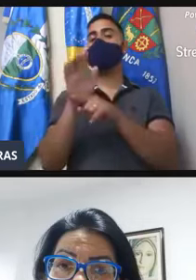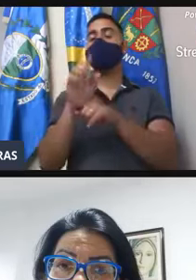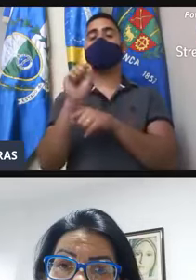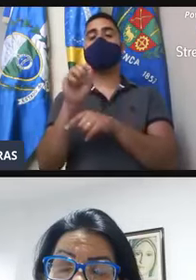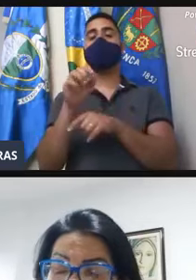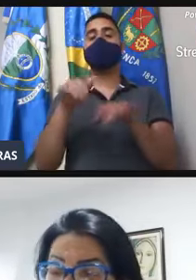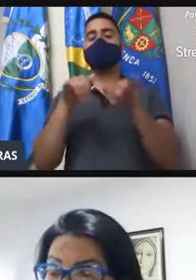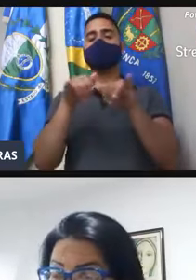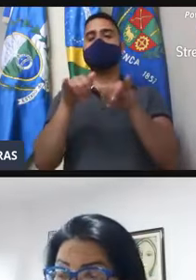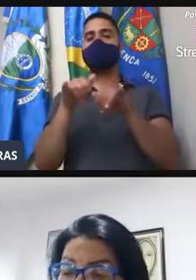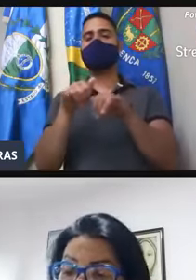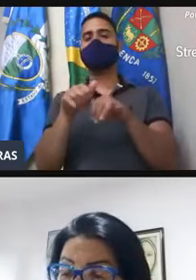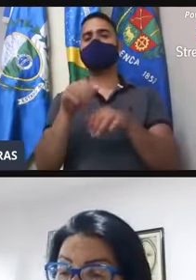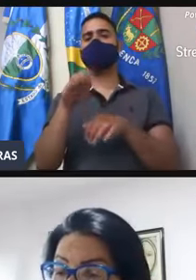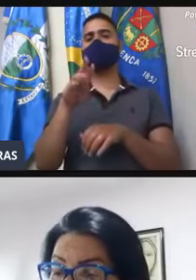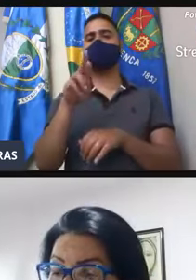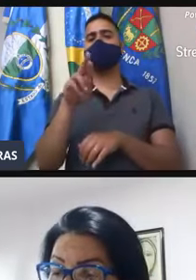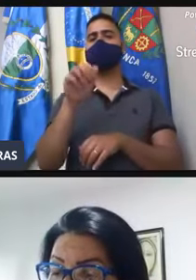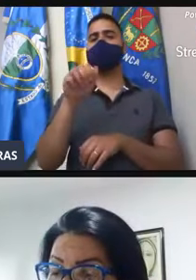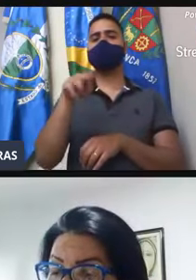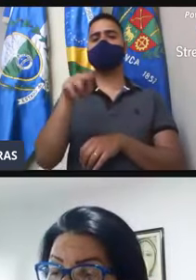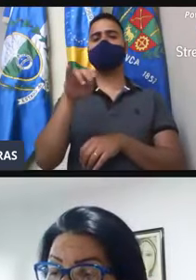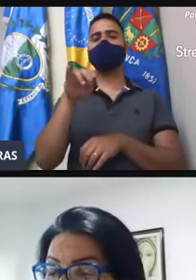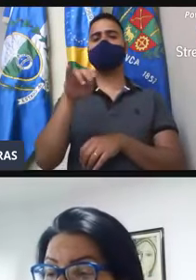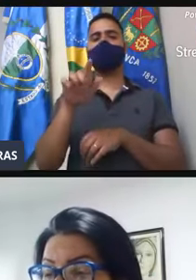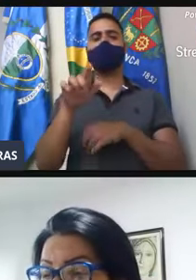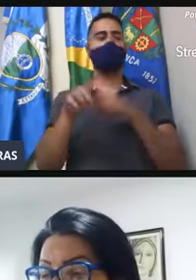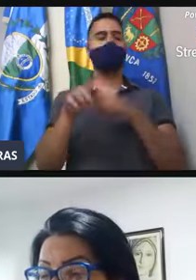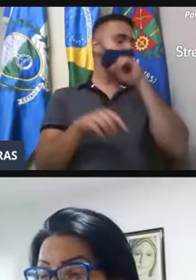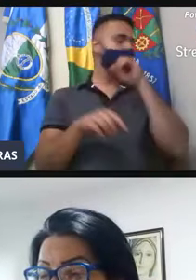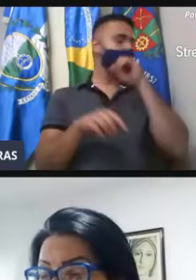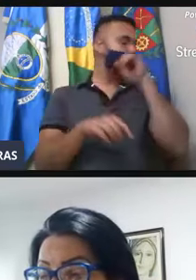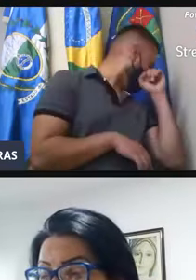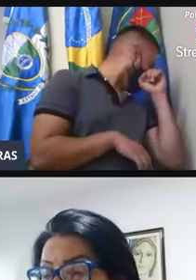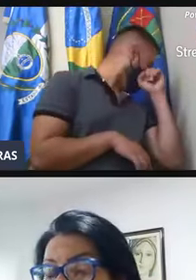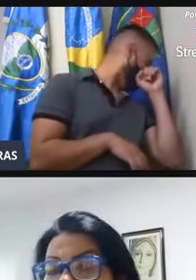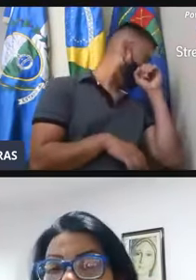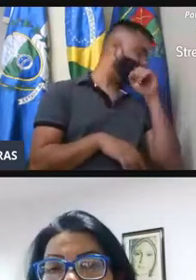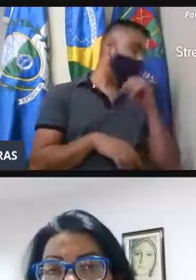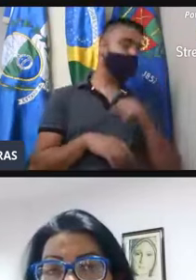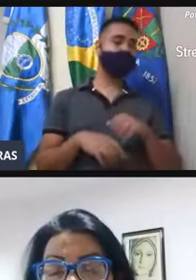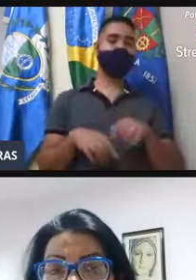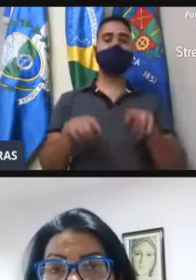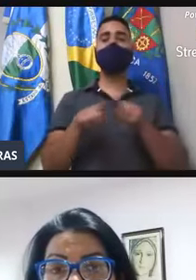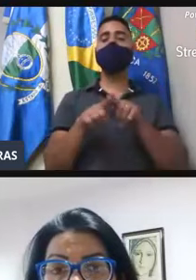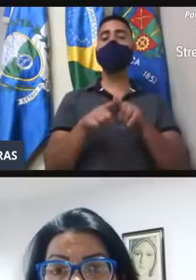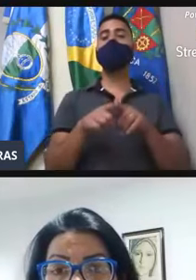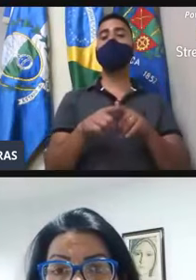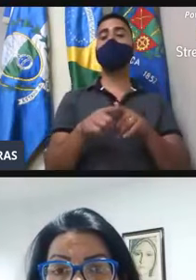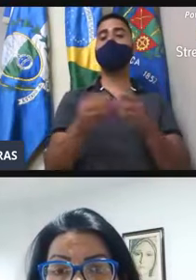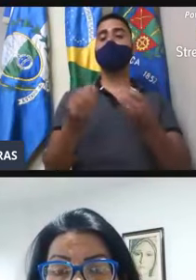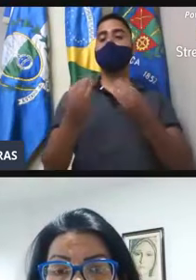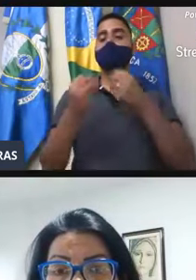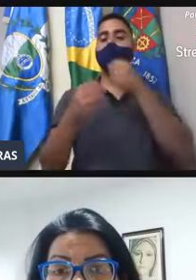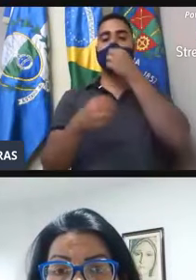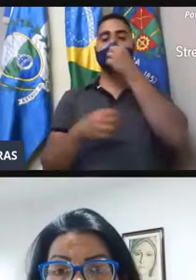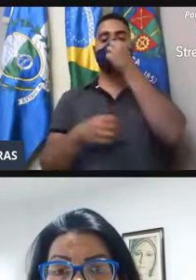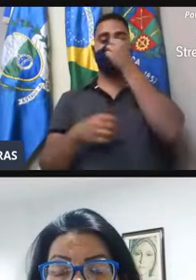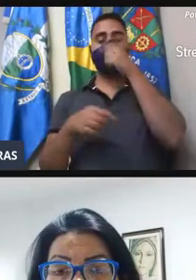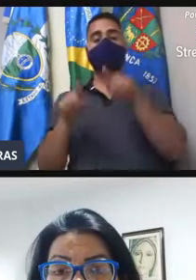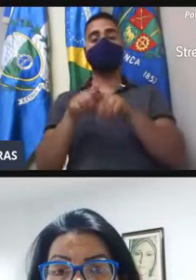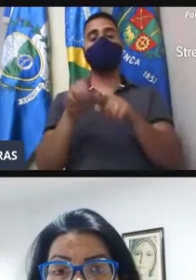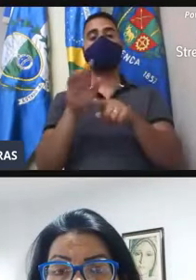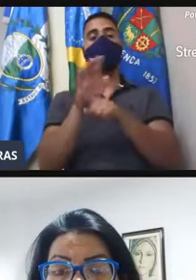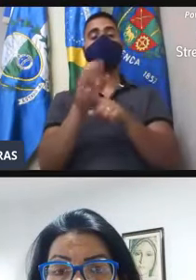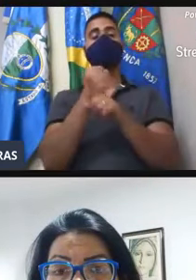Bramil. Né? Esse a gente presta conta e ele envia mais um pouco para a Secretaria Municipal de Assistência